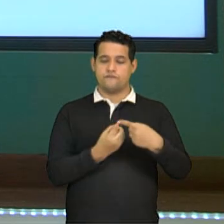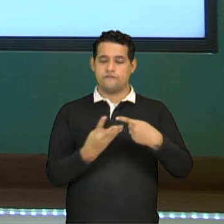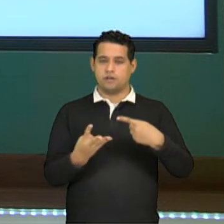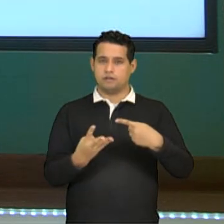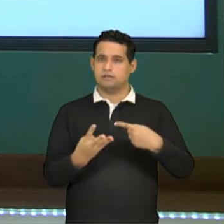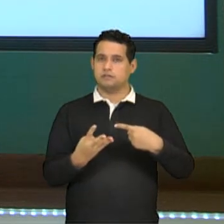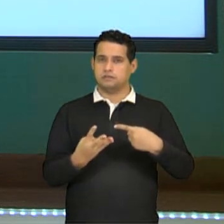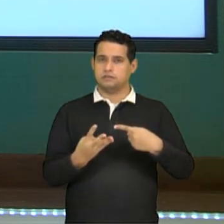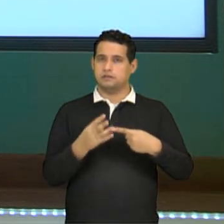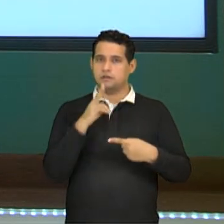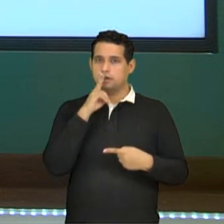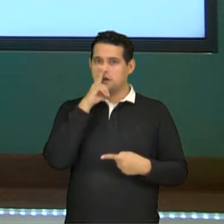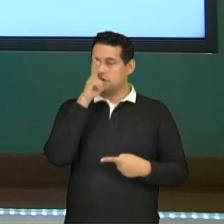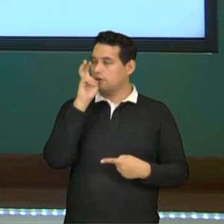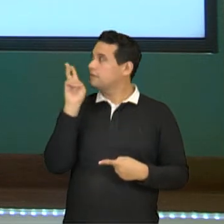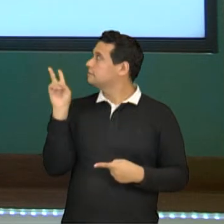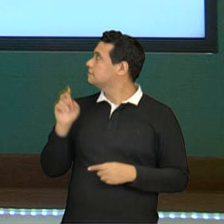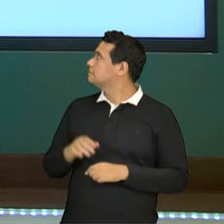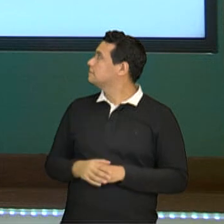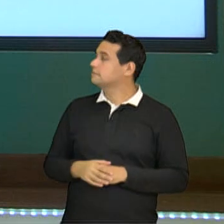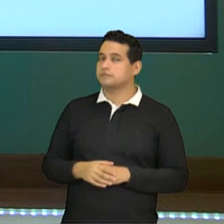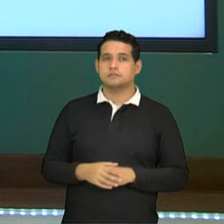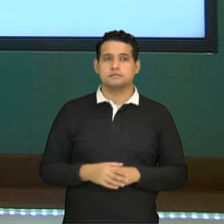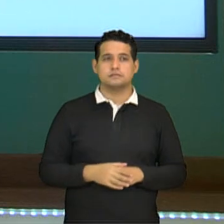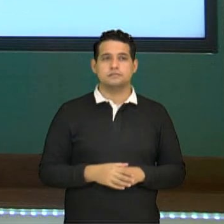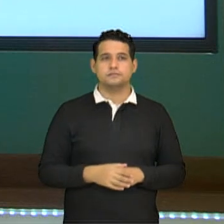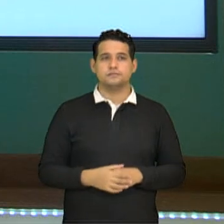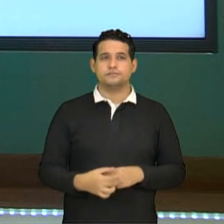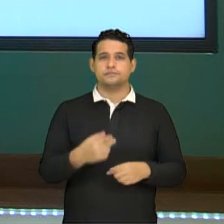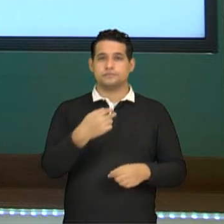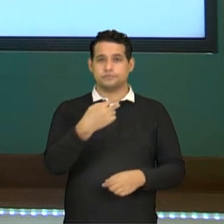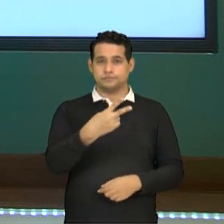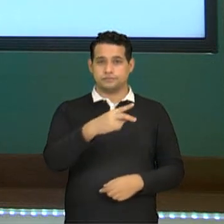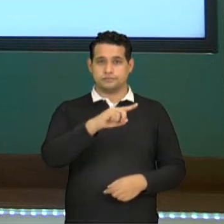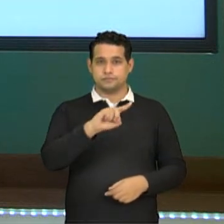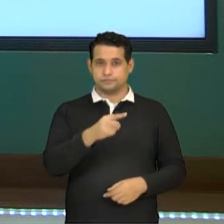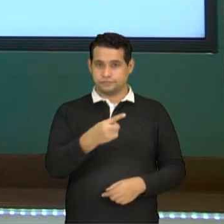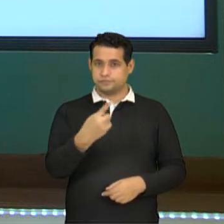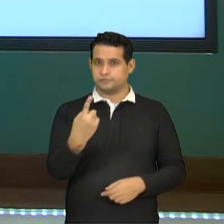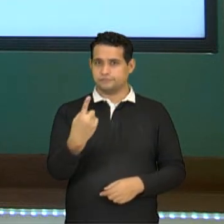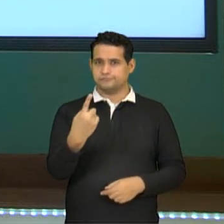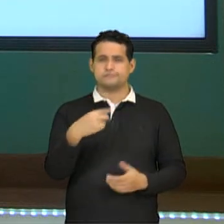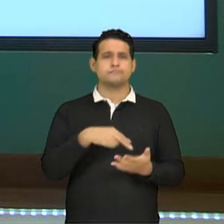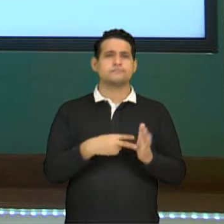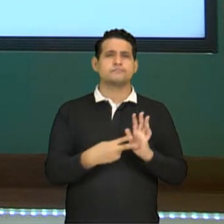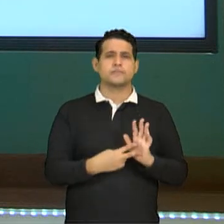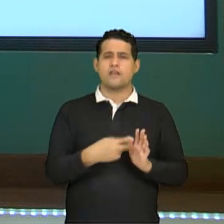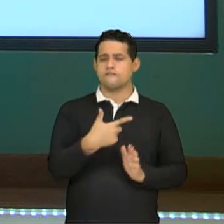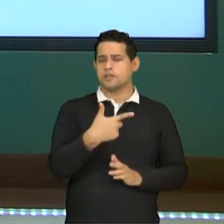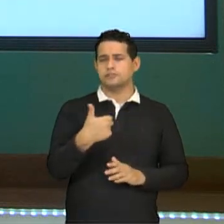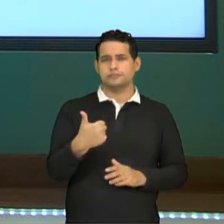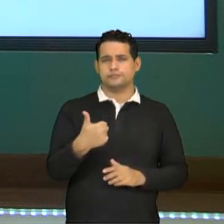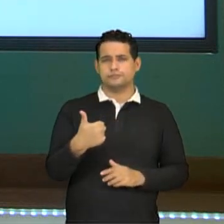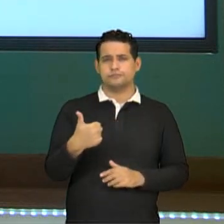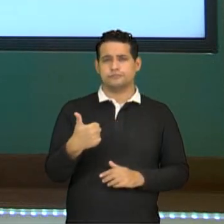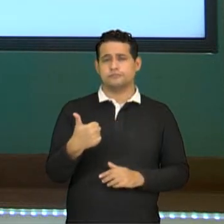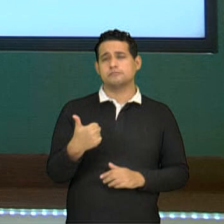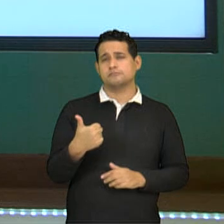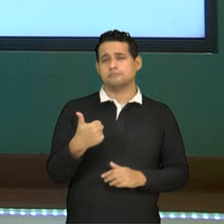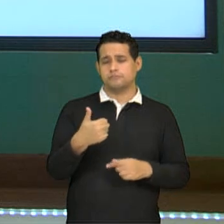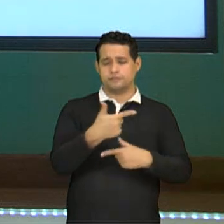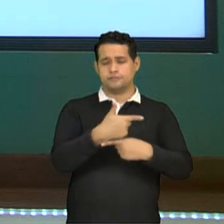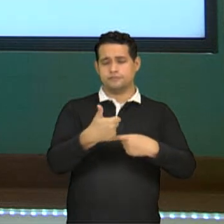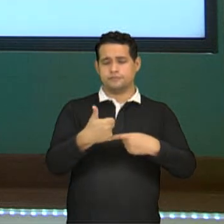fracionário. Olha lá, 2 inteiros e 1 décimo. É a mesma coisa que 21 décimos ou 21